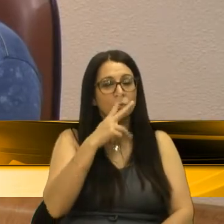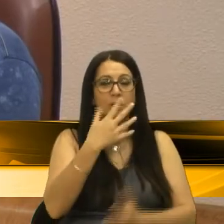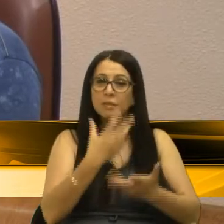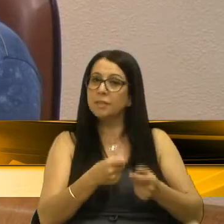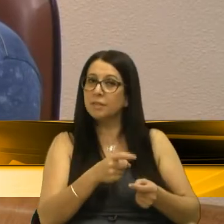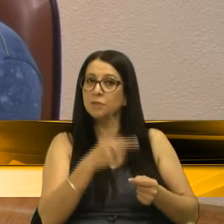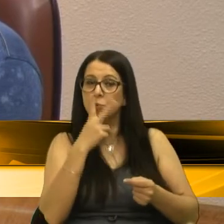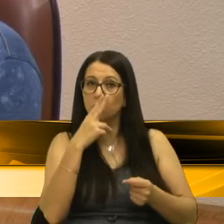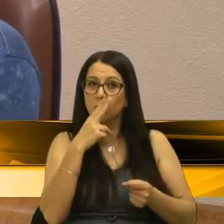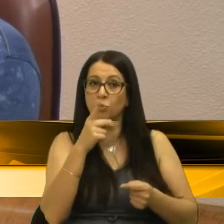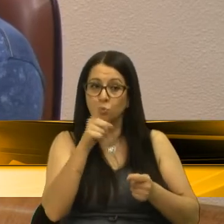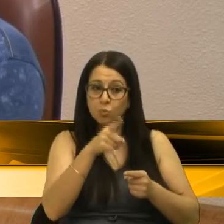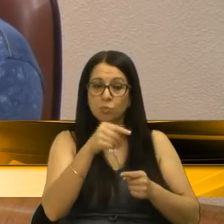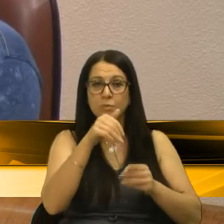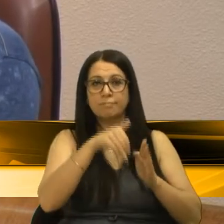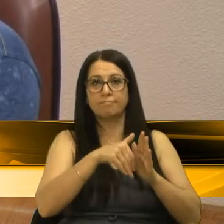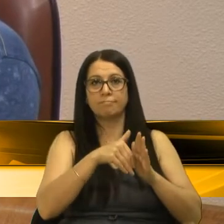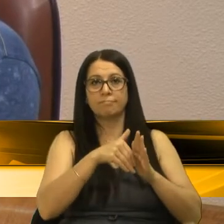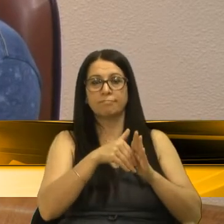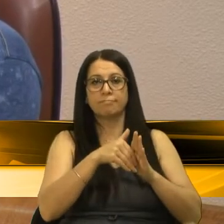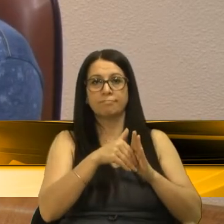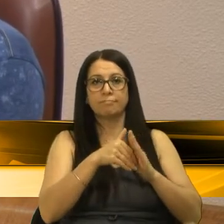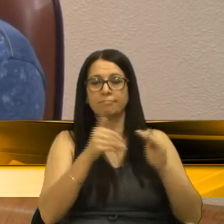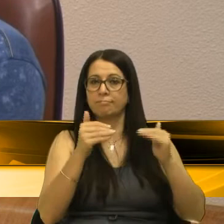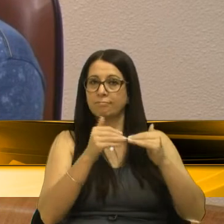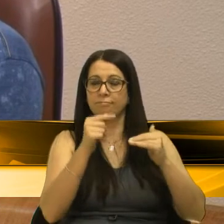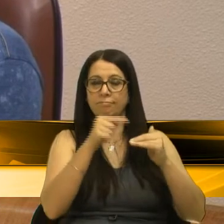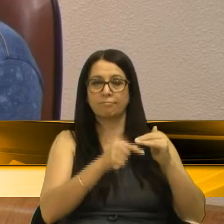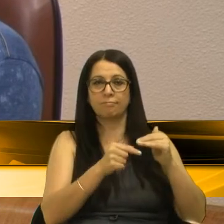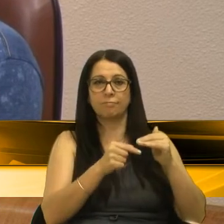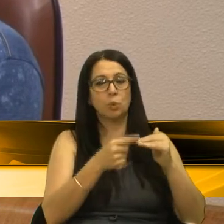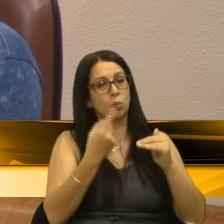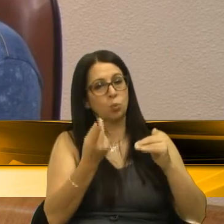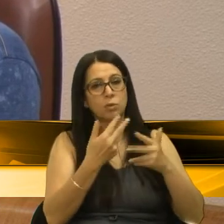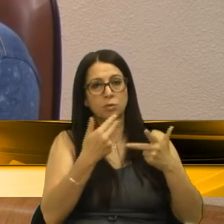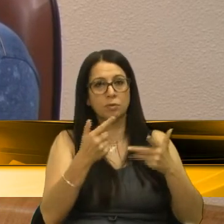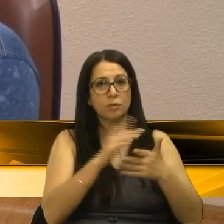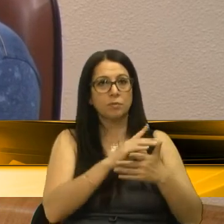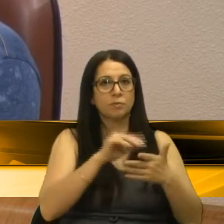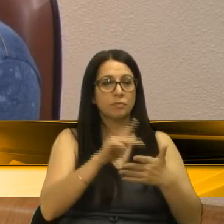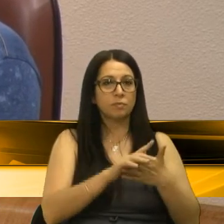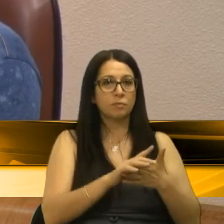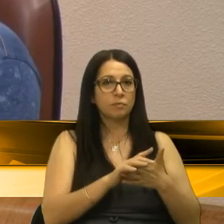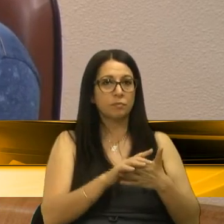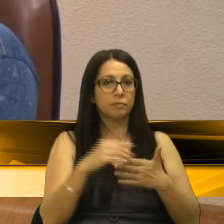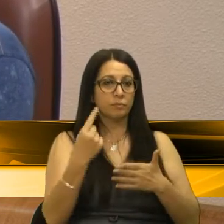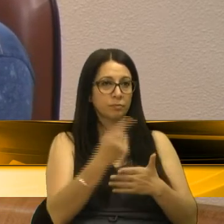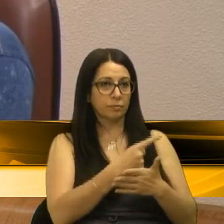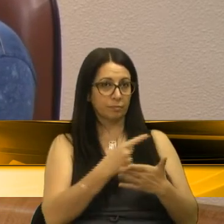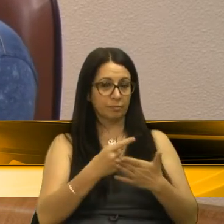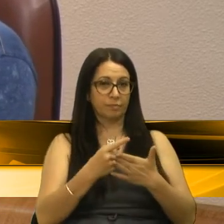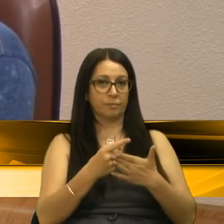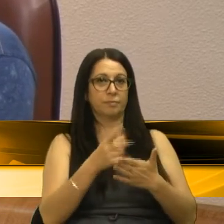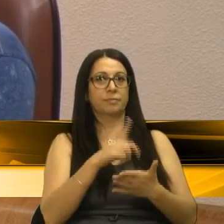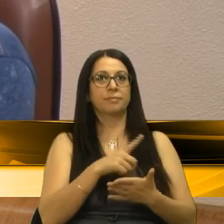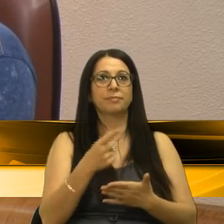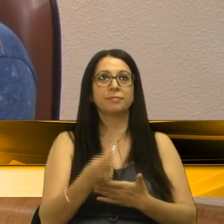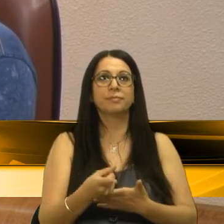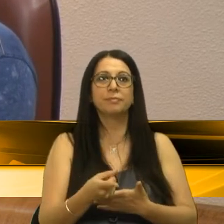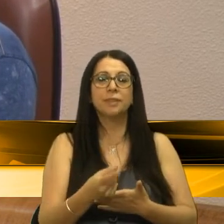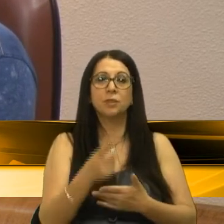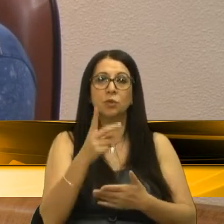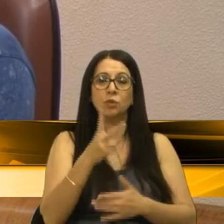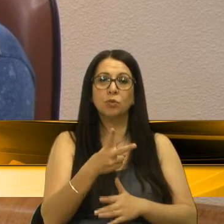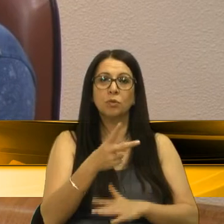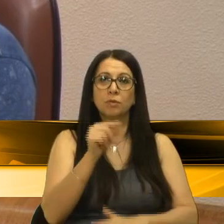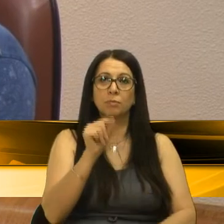pelo menos um dos parâmetros de incomodidade ou uma das condições de instalação constantes quadro 2/A,